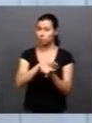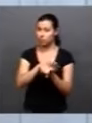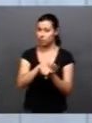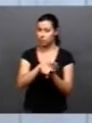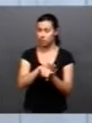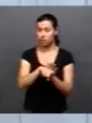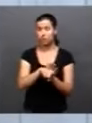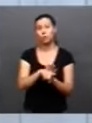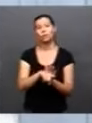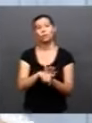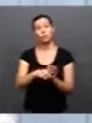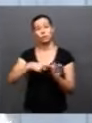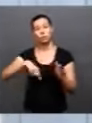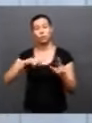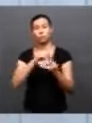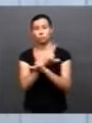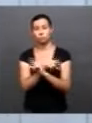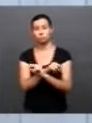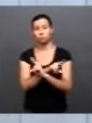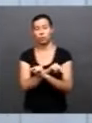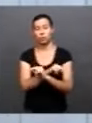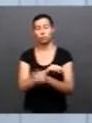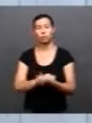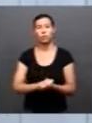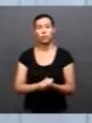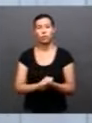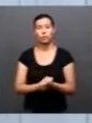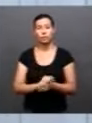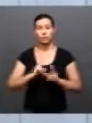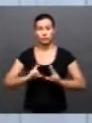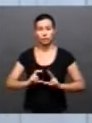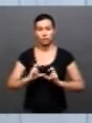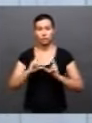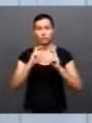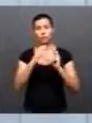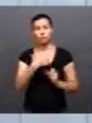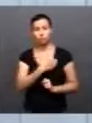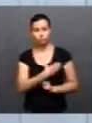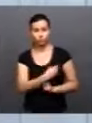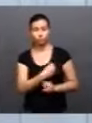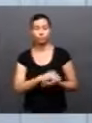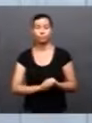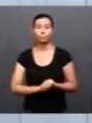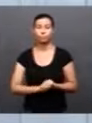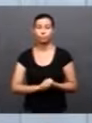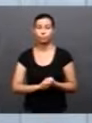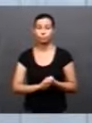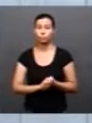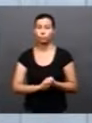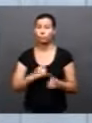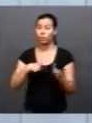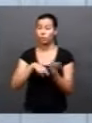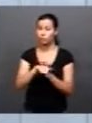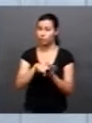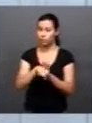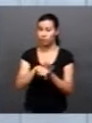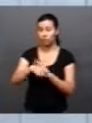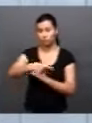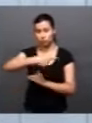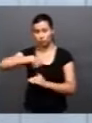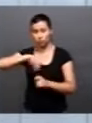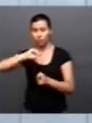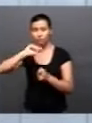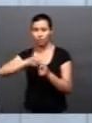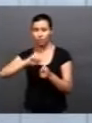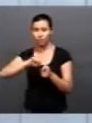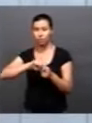de Patos de Minas com relação a câncer de mama. E essa pesquisa, nós fizemos o material